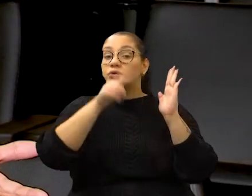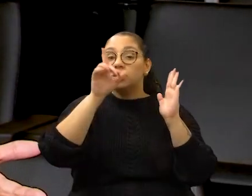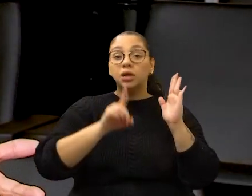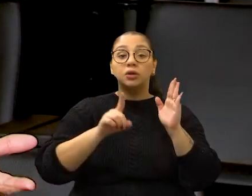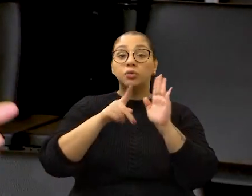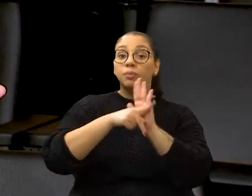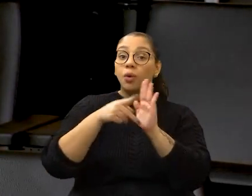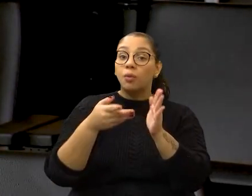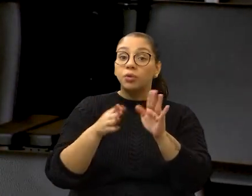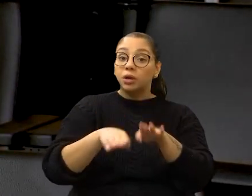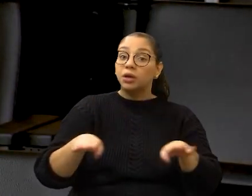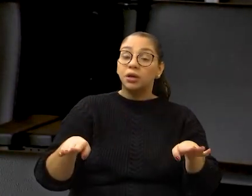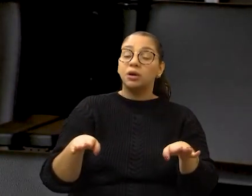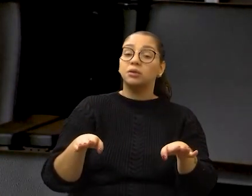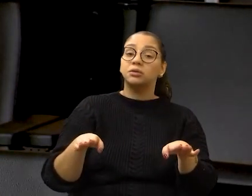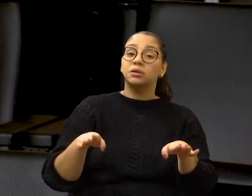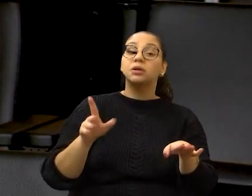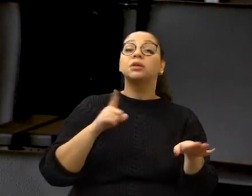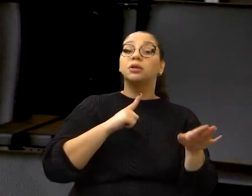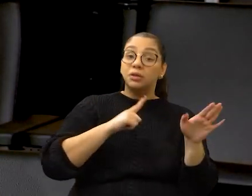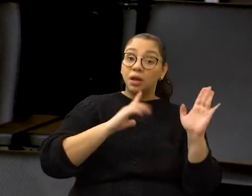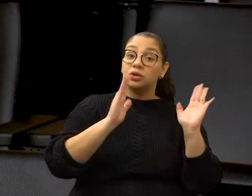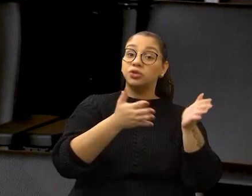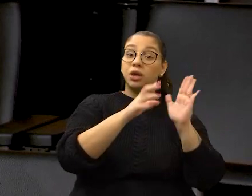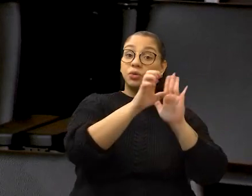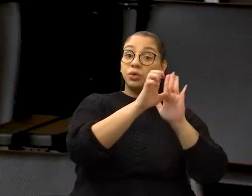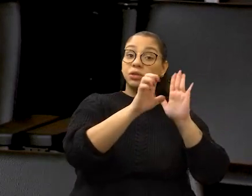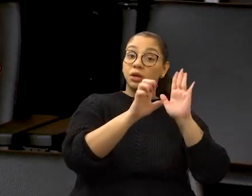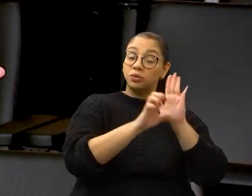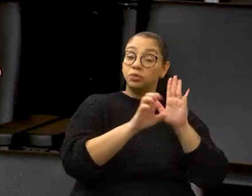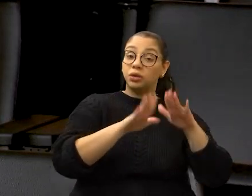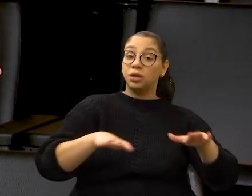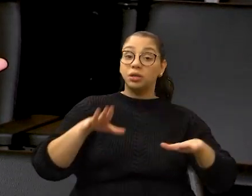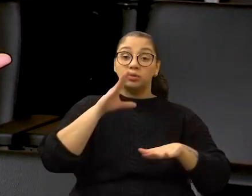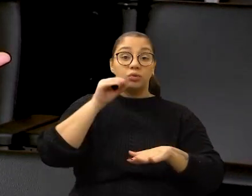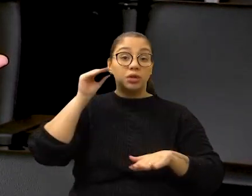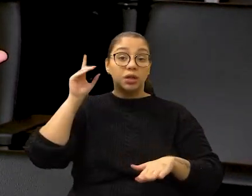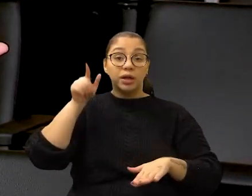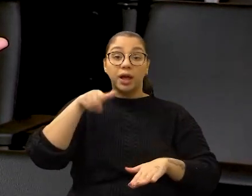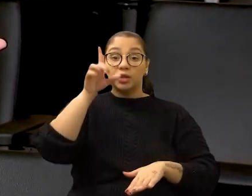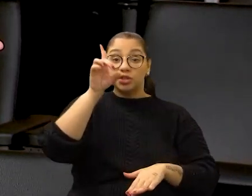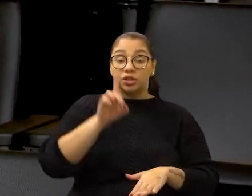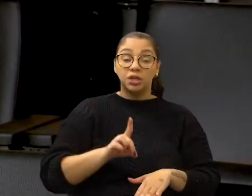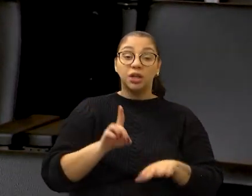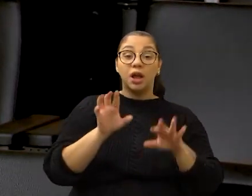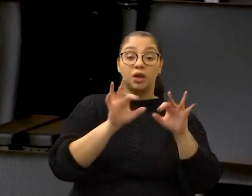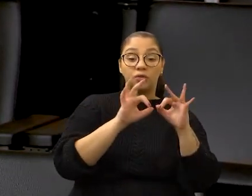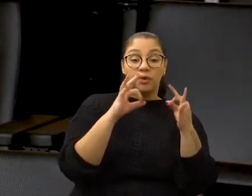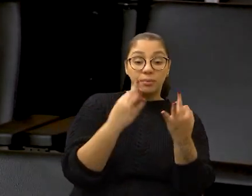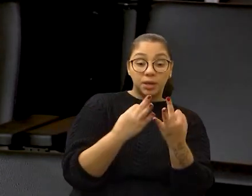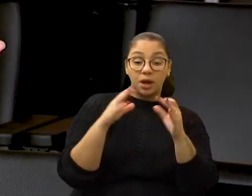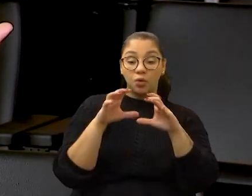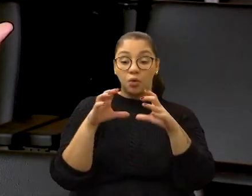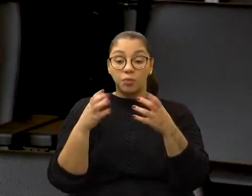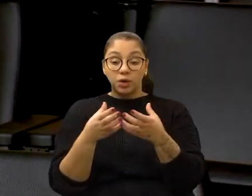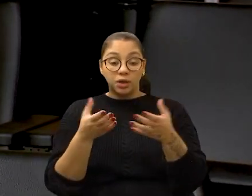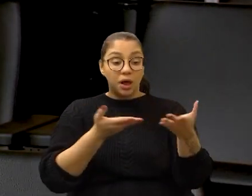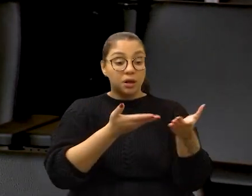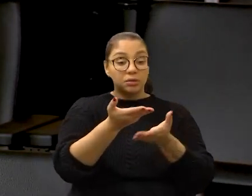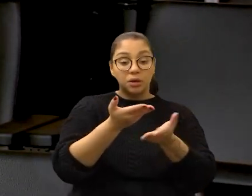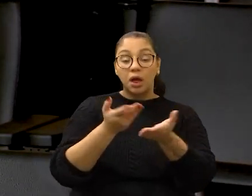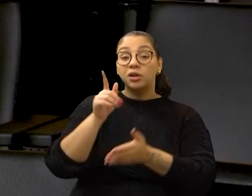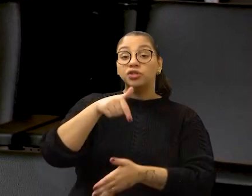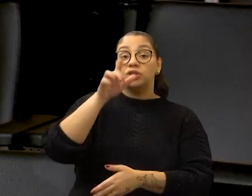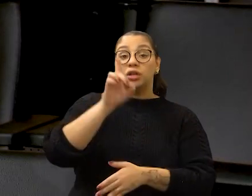criança, né, que está ali no Estatuto da Criança e Adolescente, direito à convivência familiar e comunitária, é um direito da